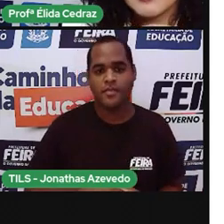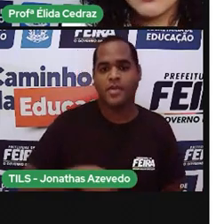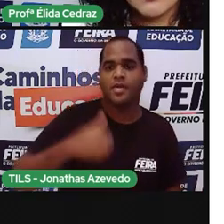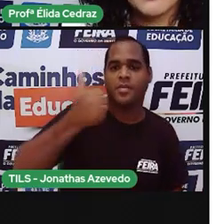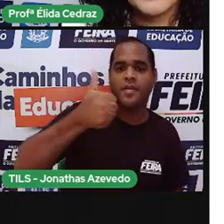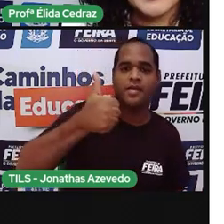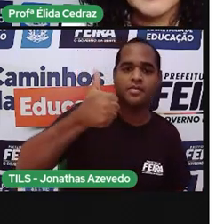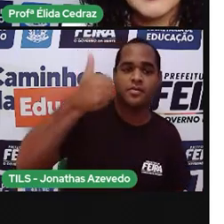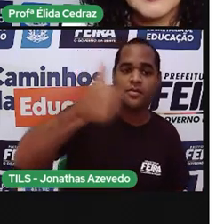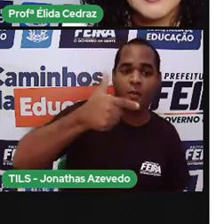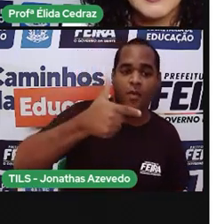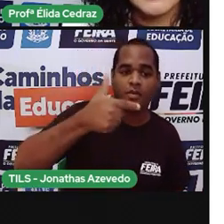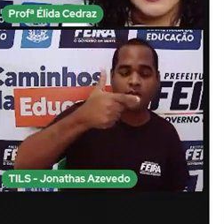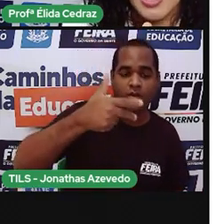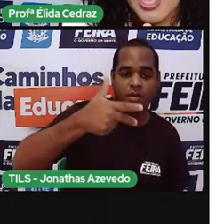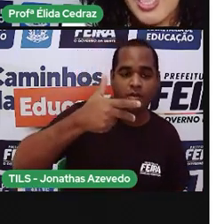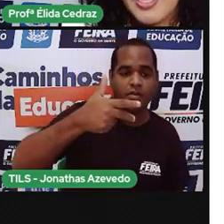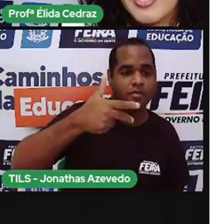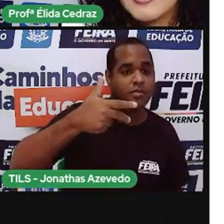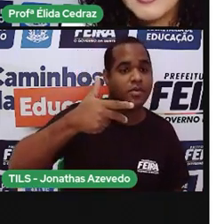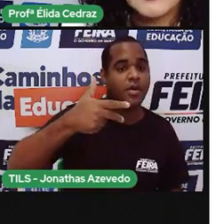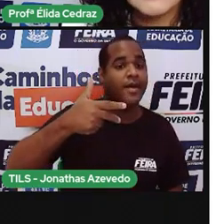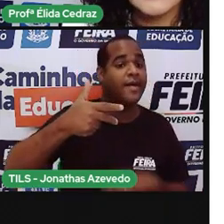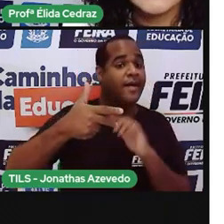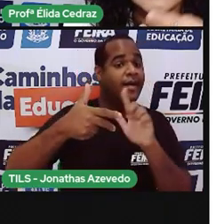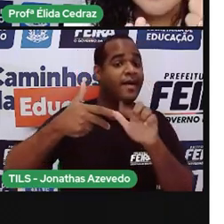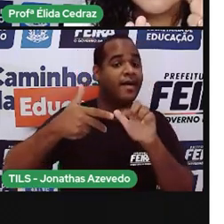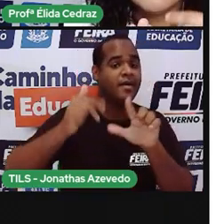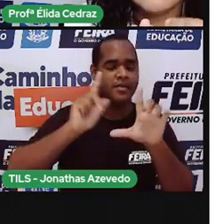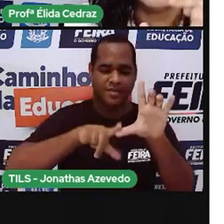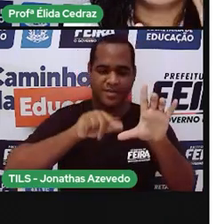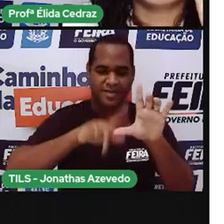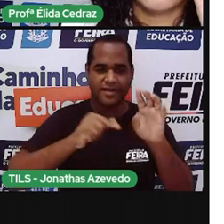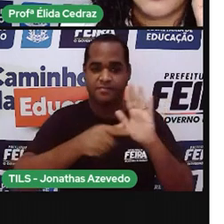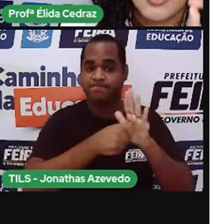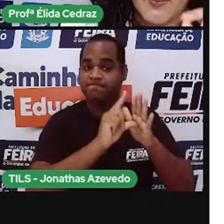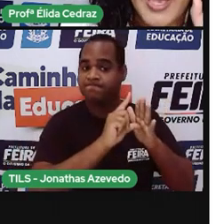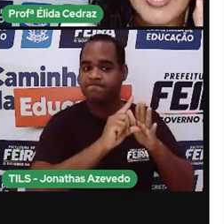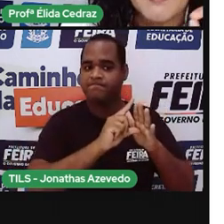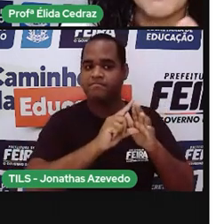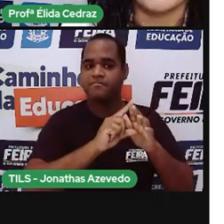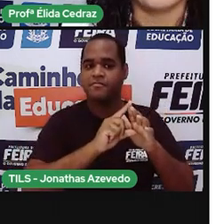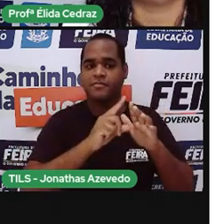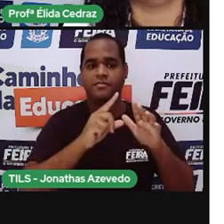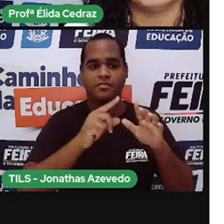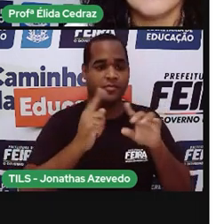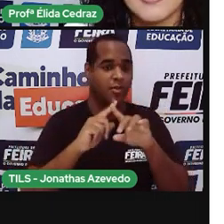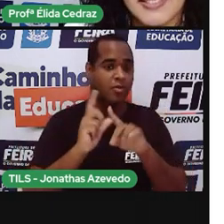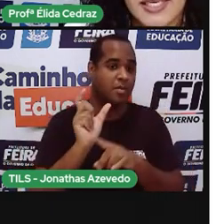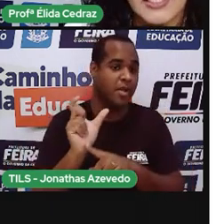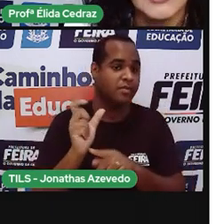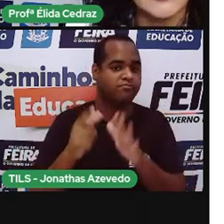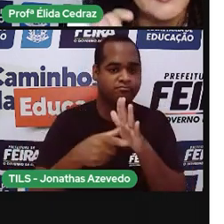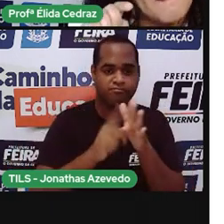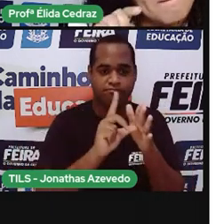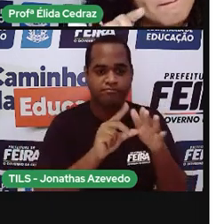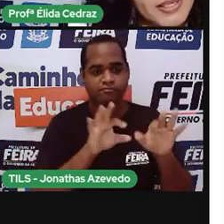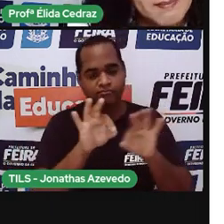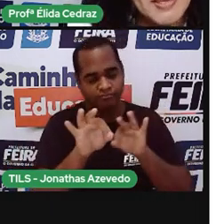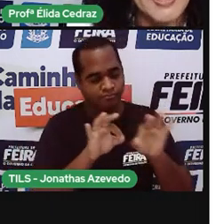primeira, é a segunda, a terceira. Ah, essa letra aqui é antes. Então, essa palavra vai ser